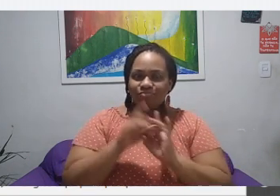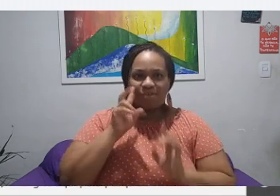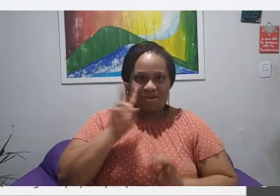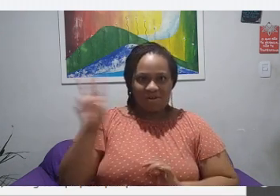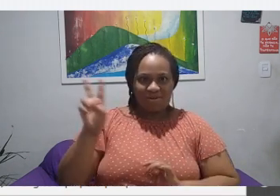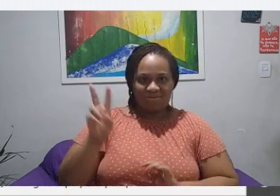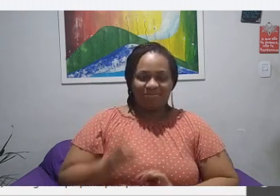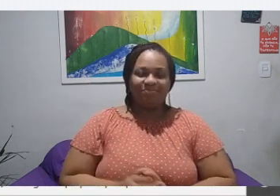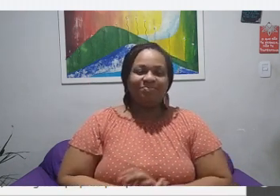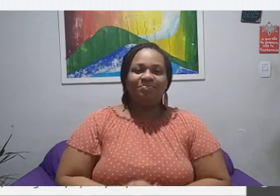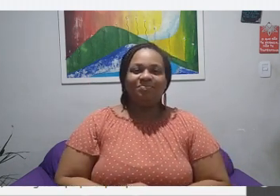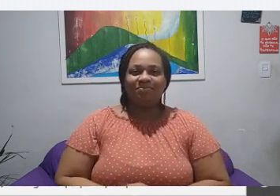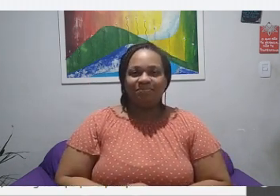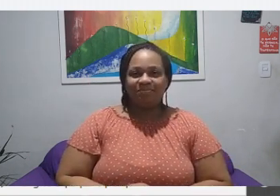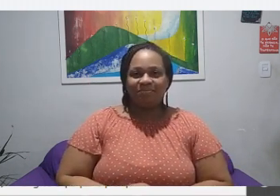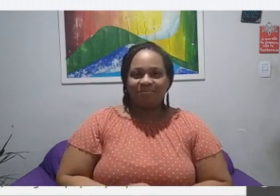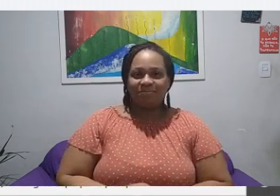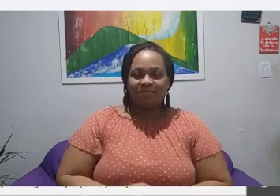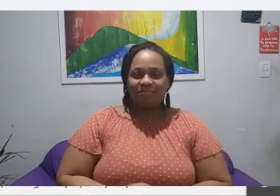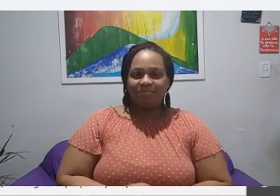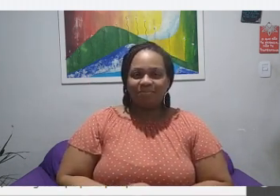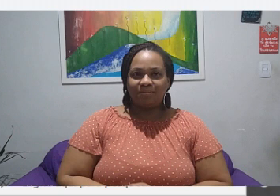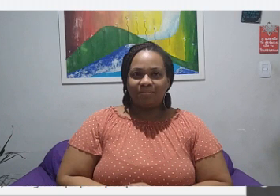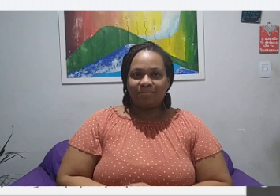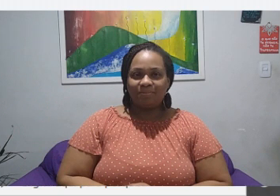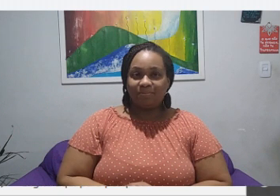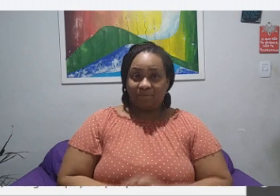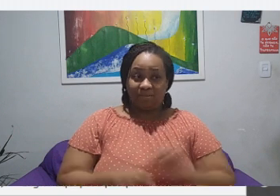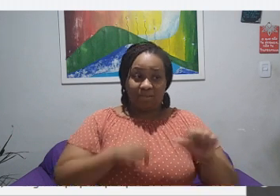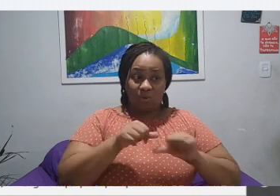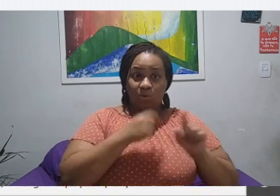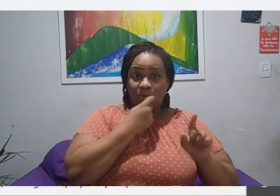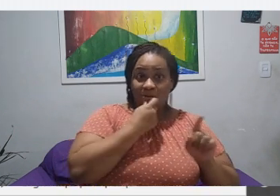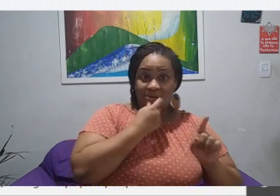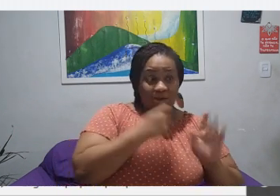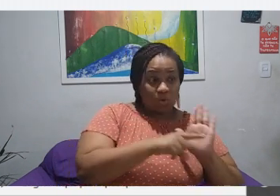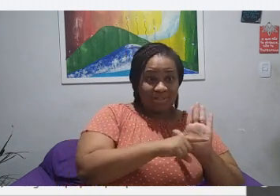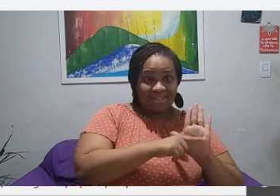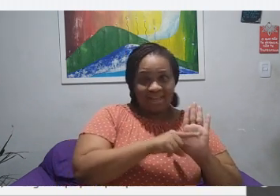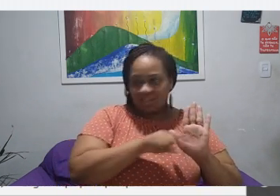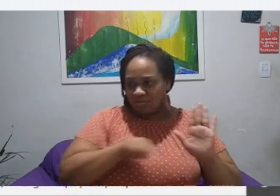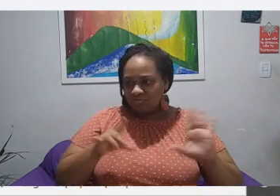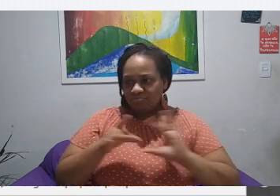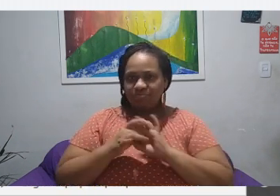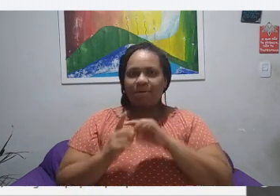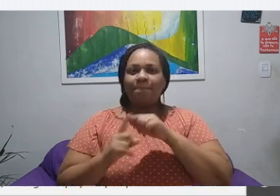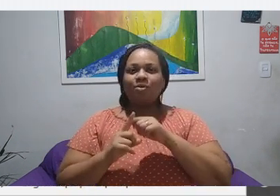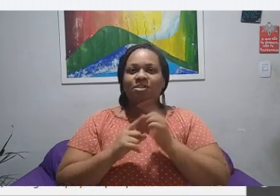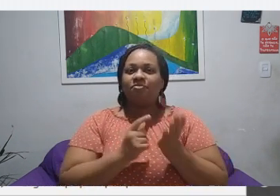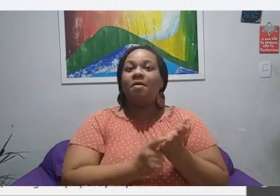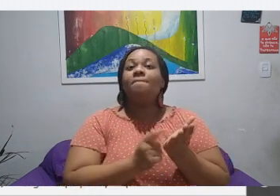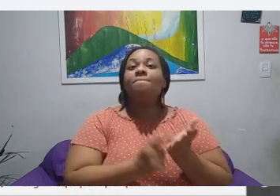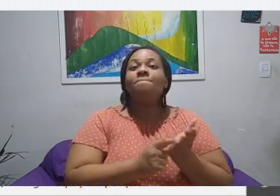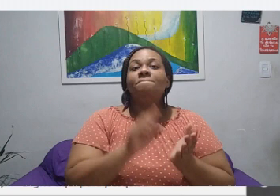multímetro e vai ligar aqui no positivo da bateria e vai pegar o negativo do multímetro e ligar no negativo